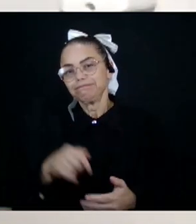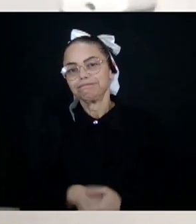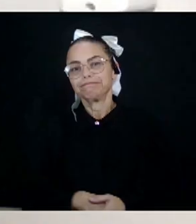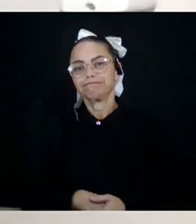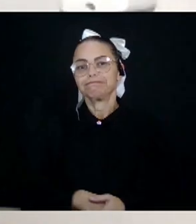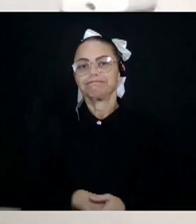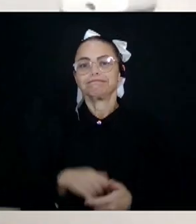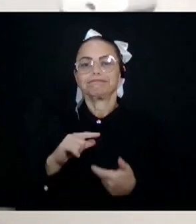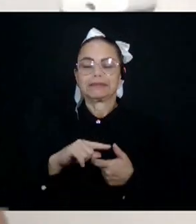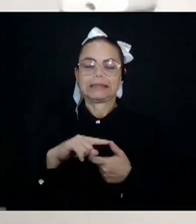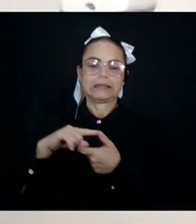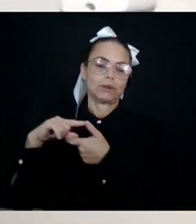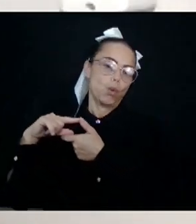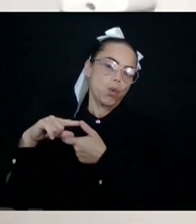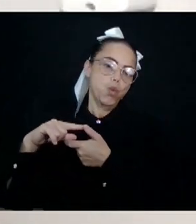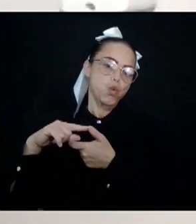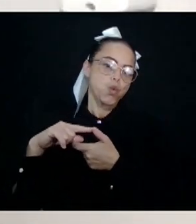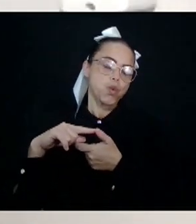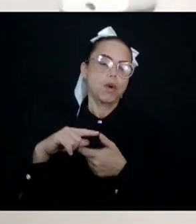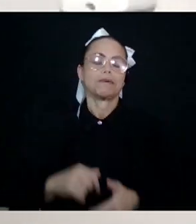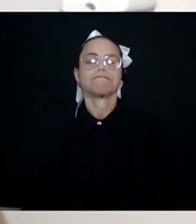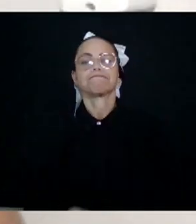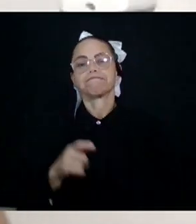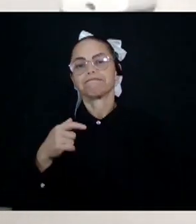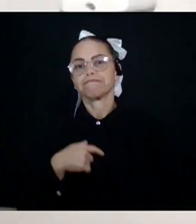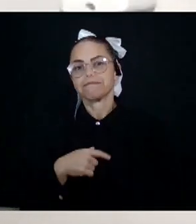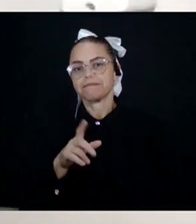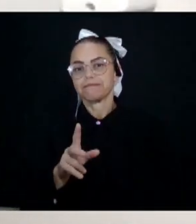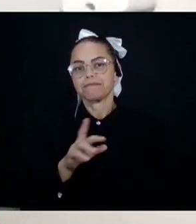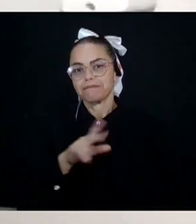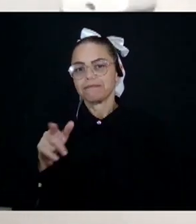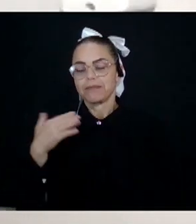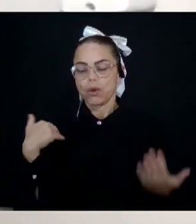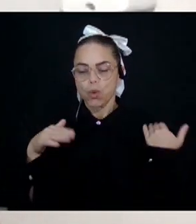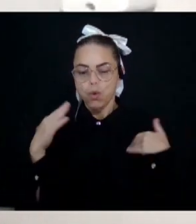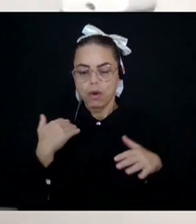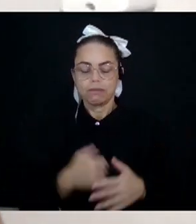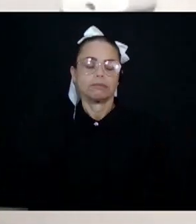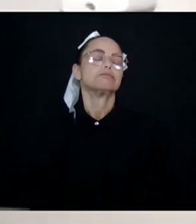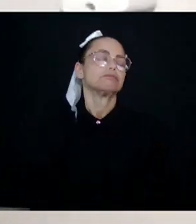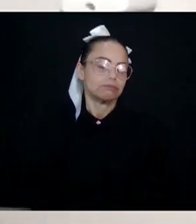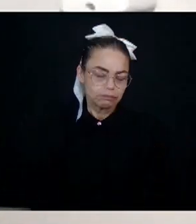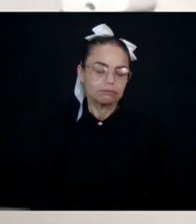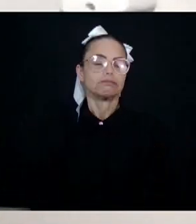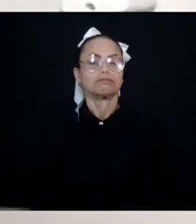determinada. Então, diferentemente do passeio, no caso, é